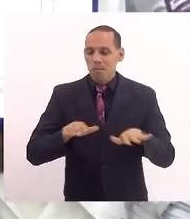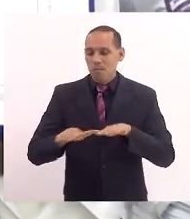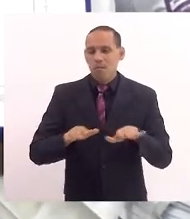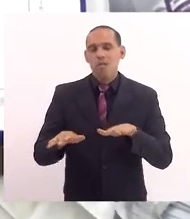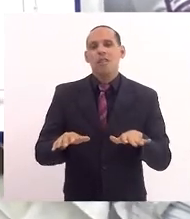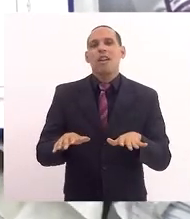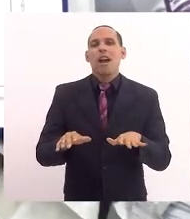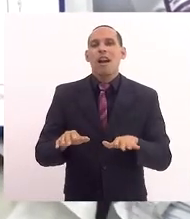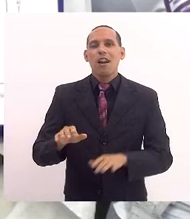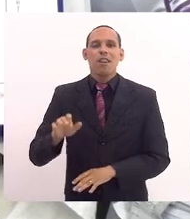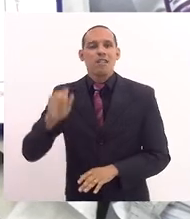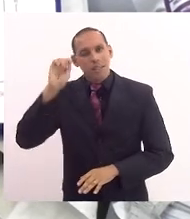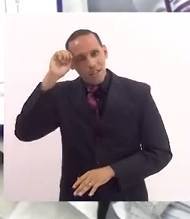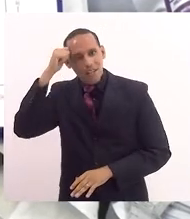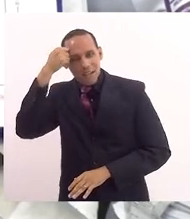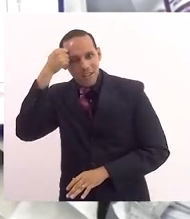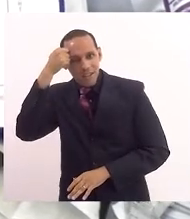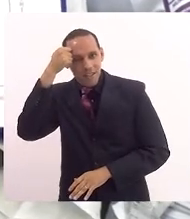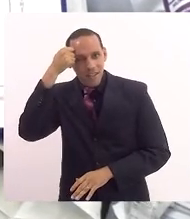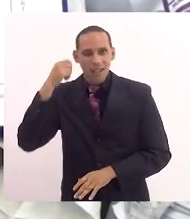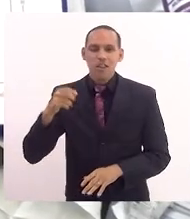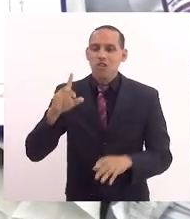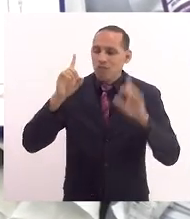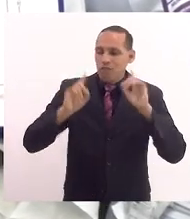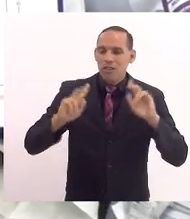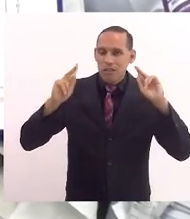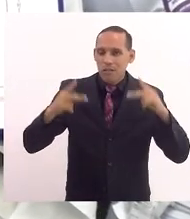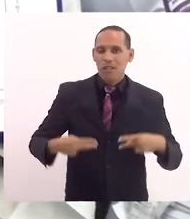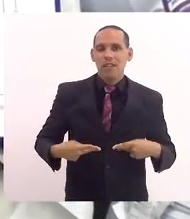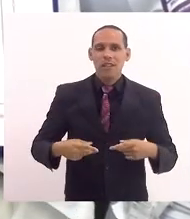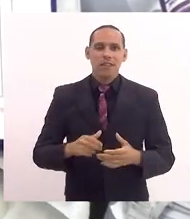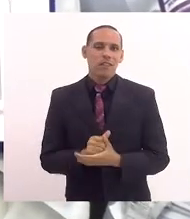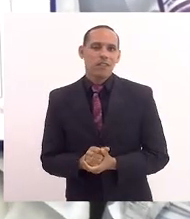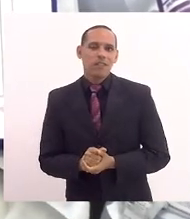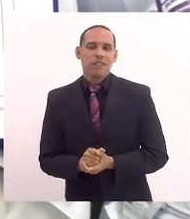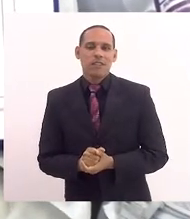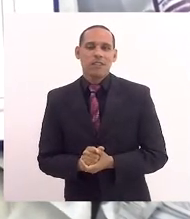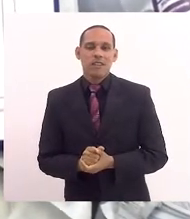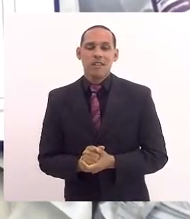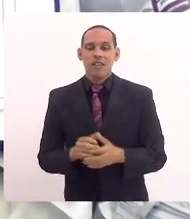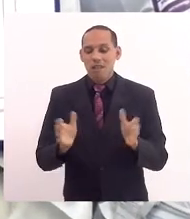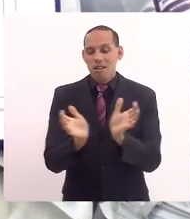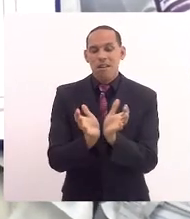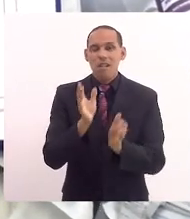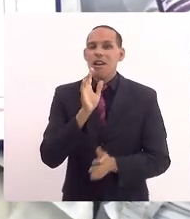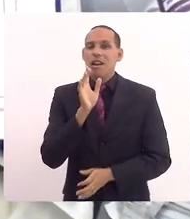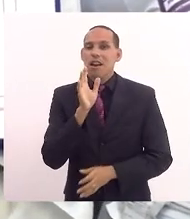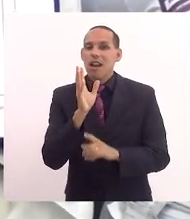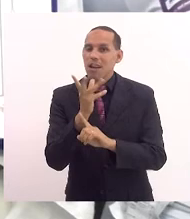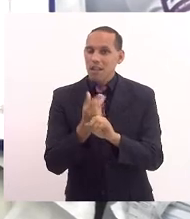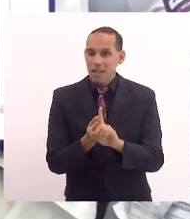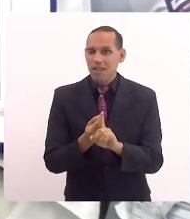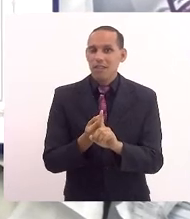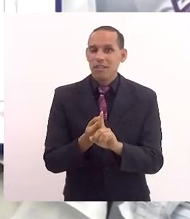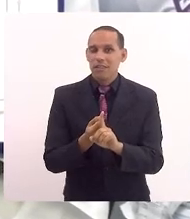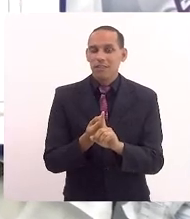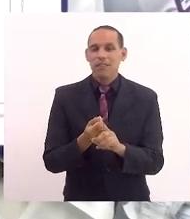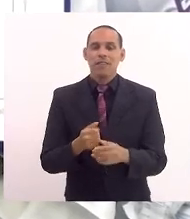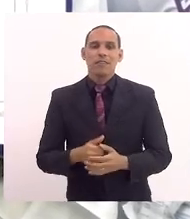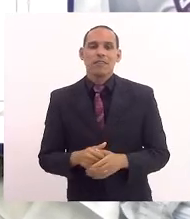direitos humanos, à classe artística, que me apoiou bastante, e não fecharam os olhos,